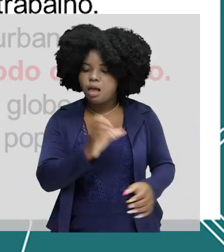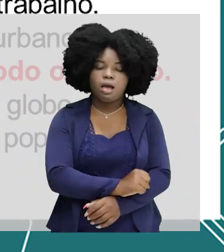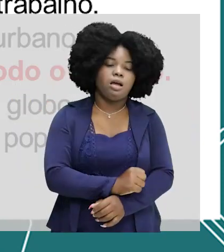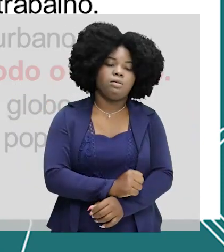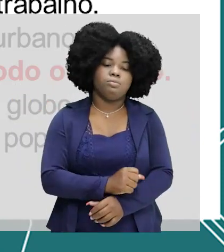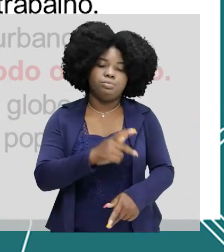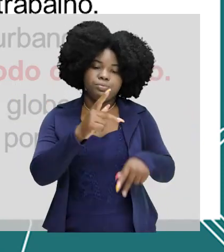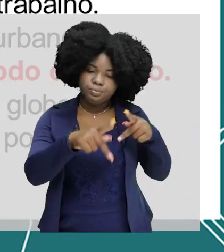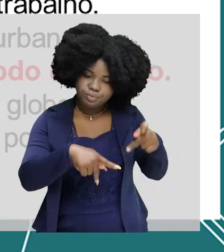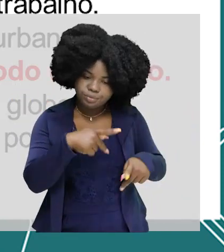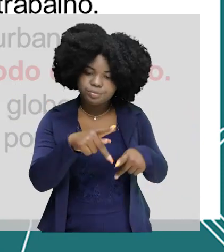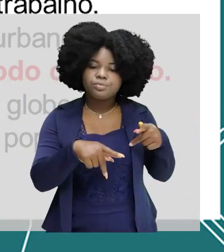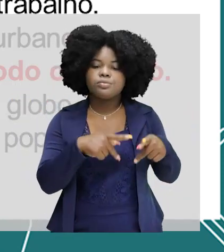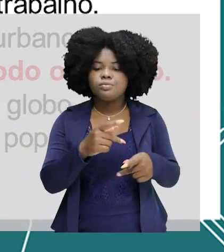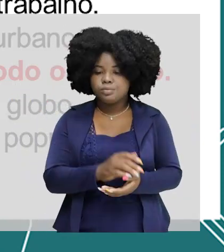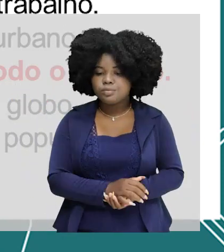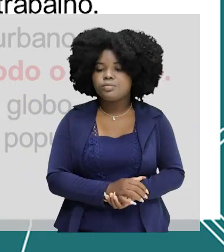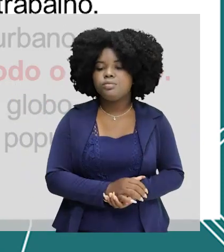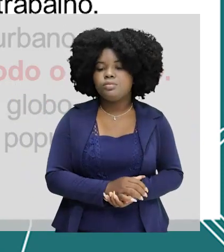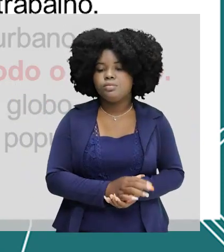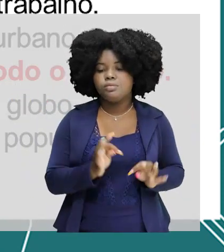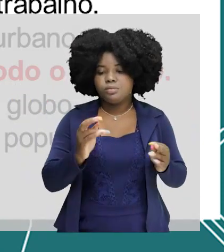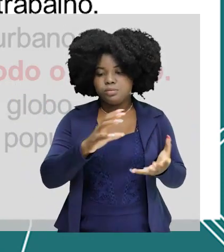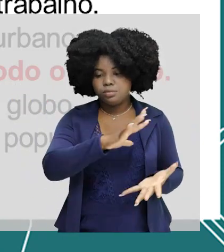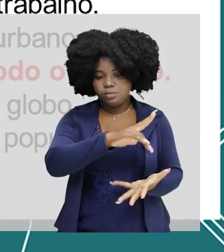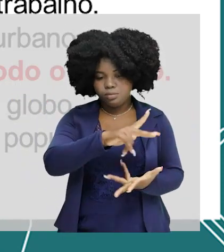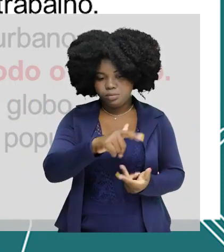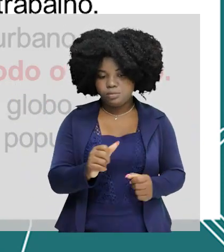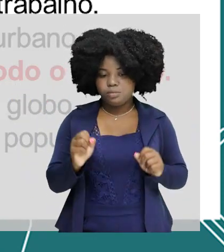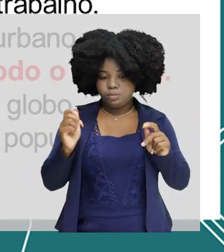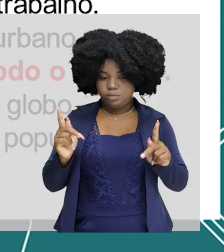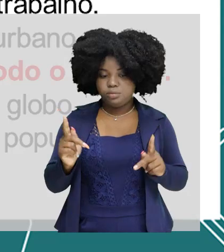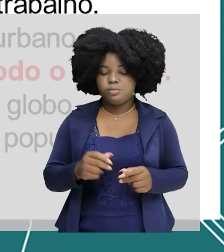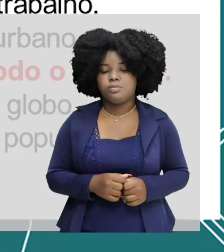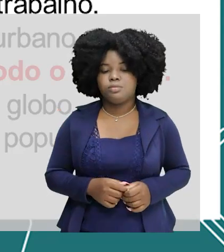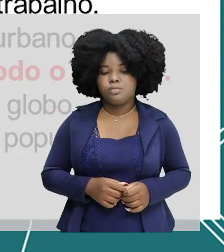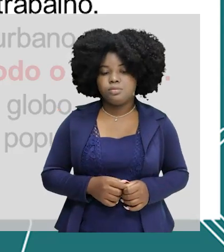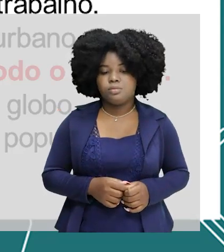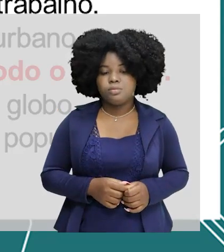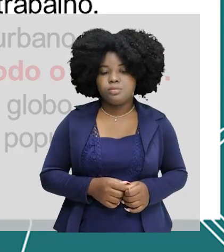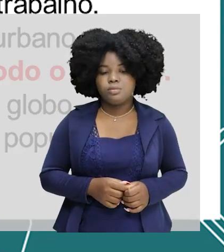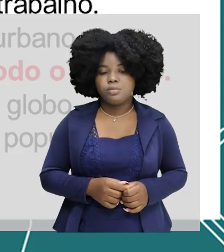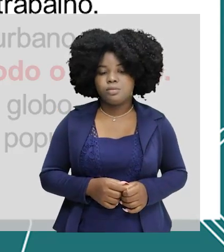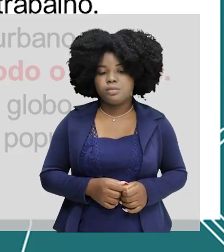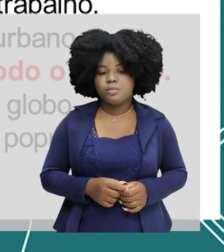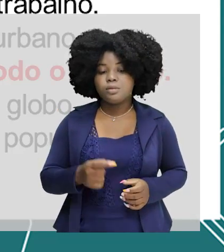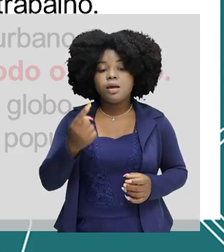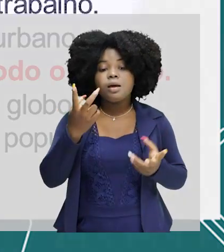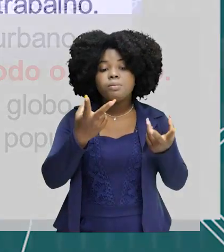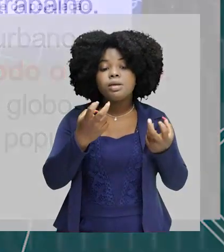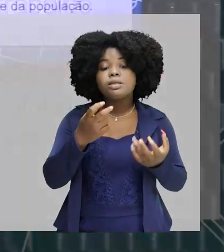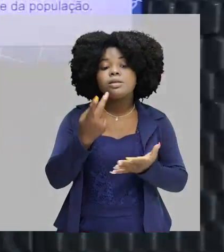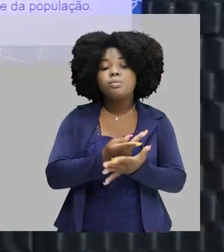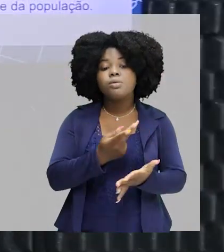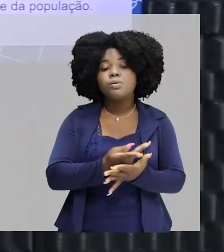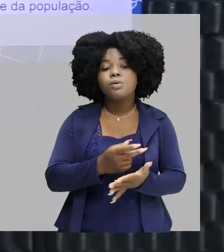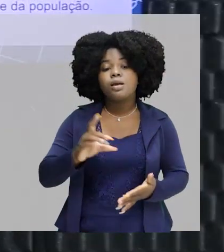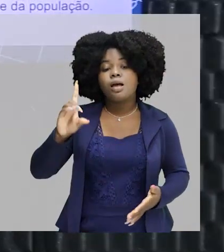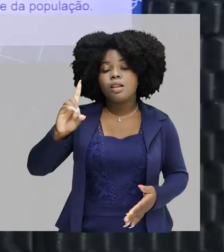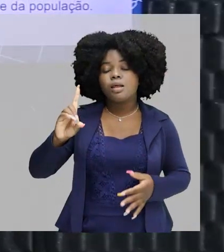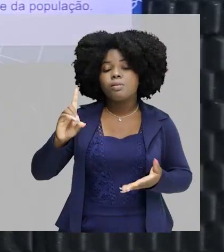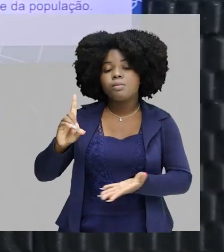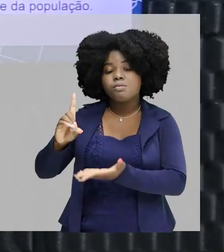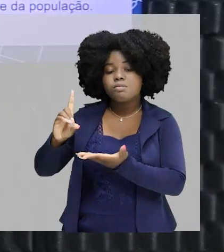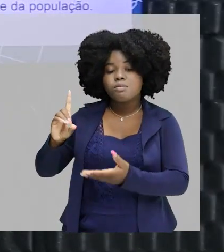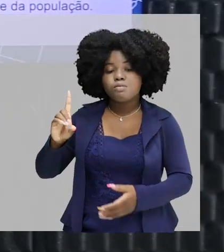da população absoluta em todo o mundo. Bacaninha? Vamos ver só o erro das outras alternativas. Letra D, no século